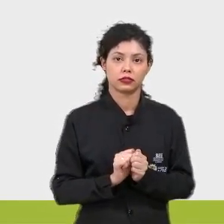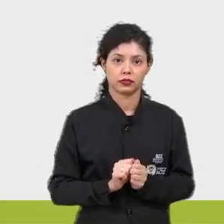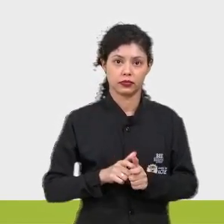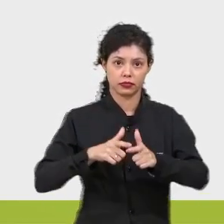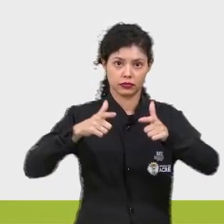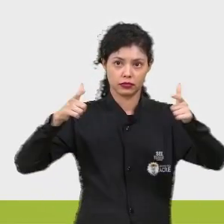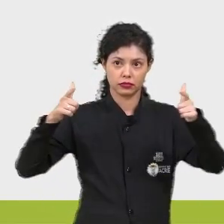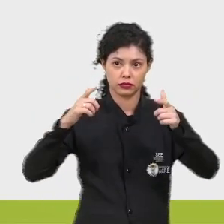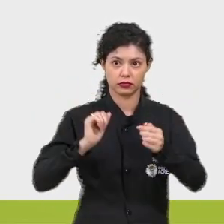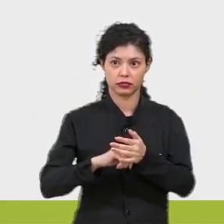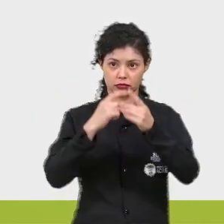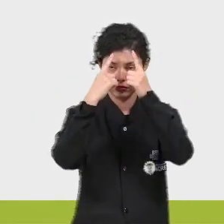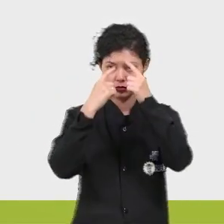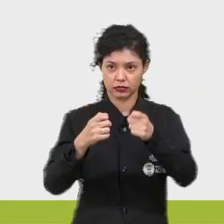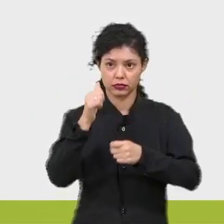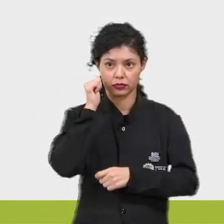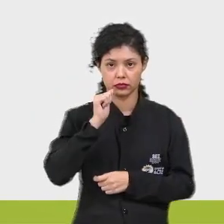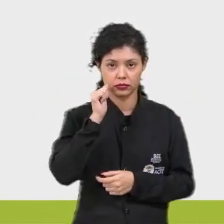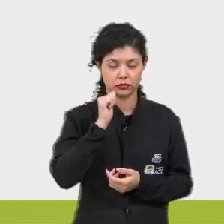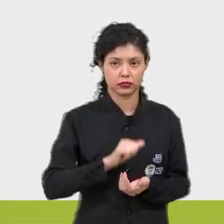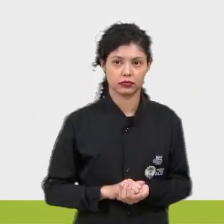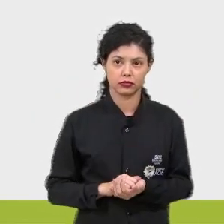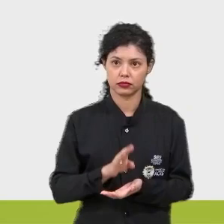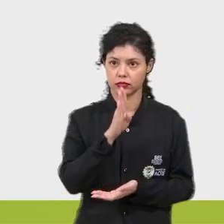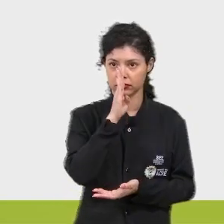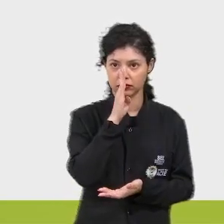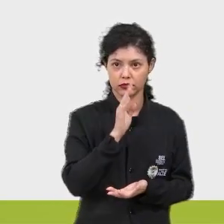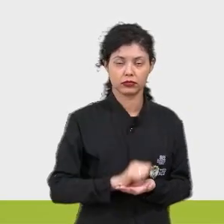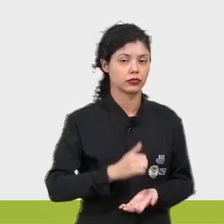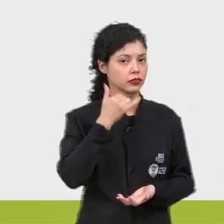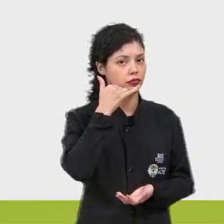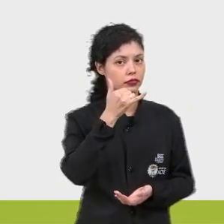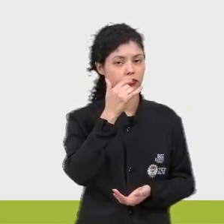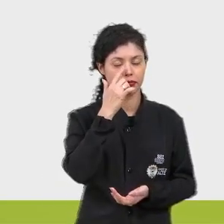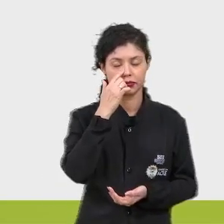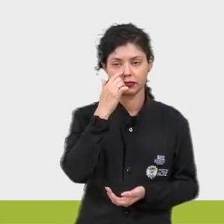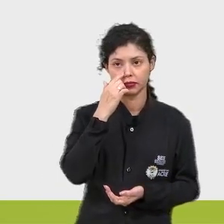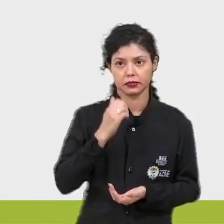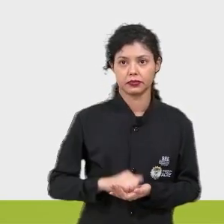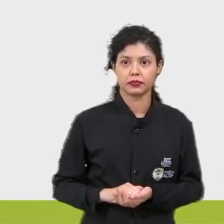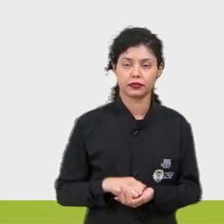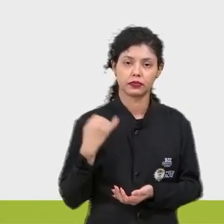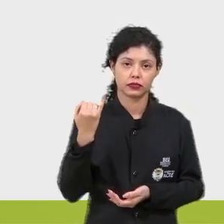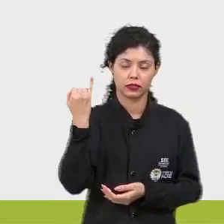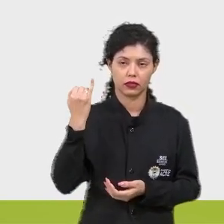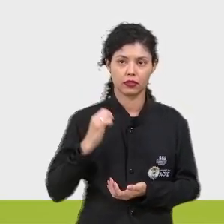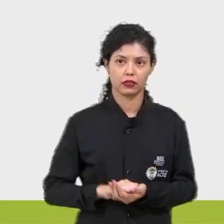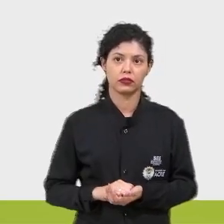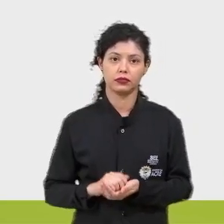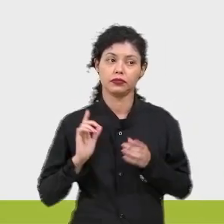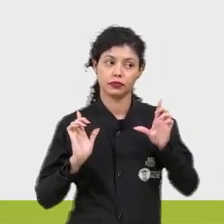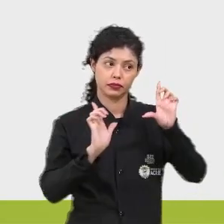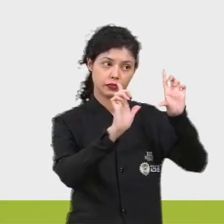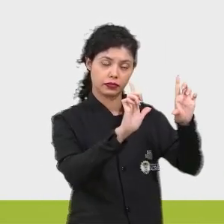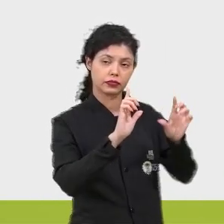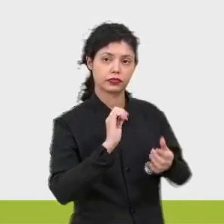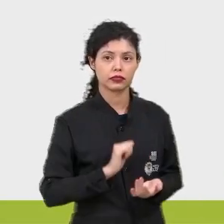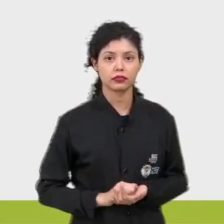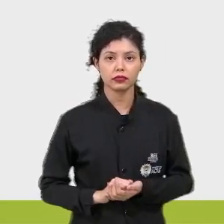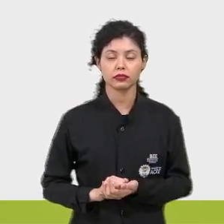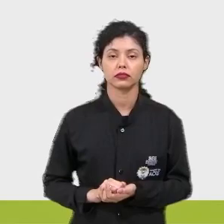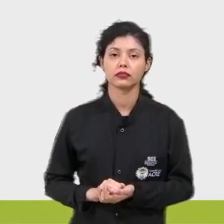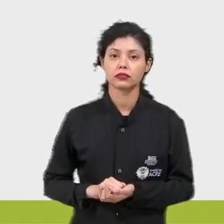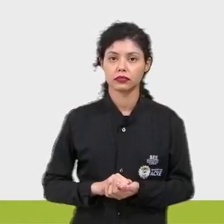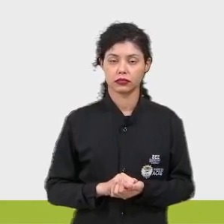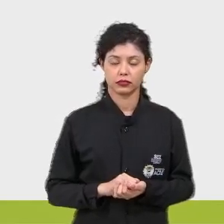aumento da violência contra a mulher. Não se cale, denuncie. Eu tenho aí, portanto, um cartaz, né,